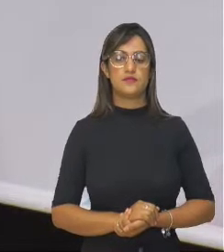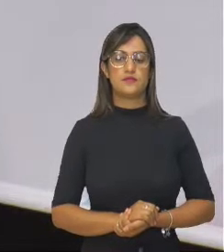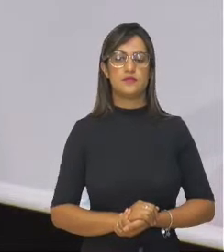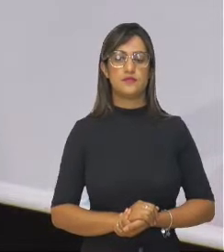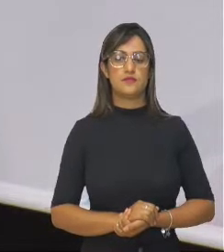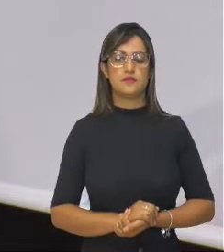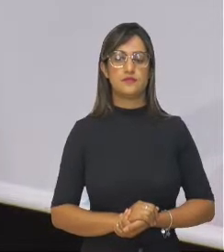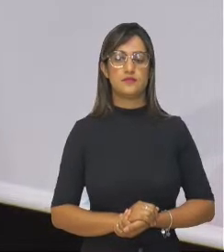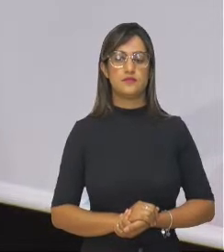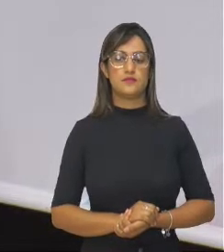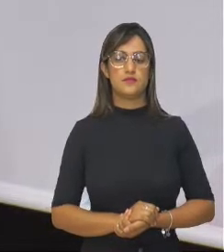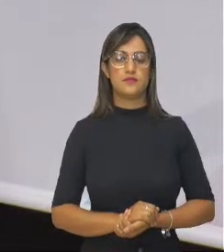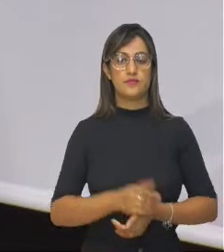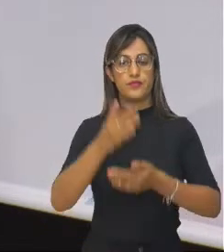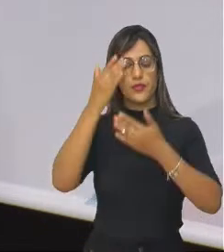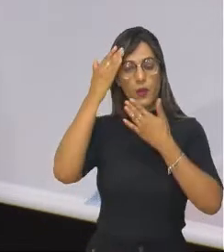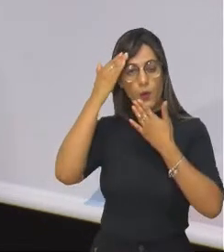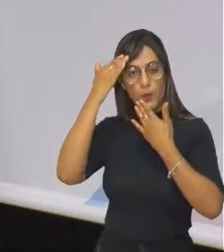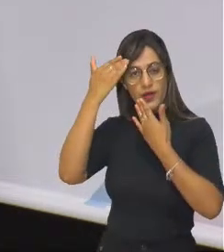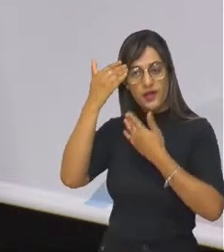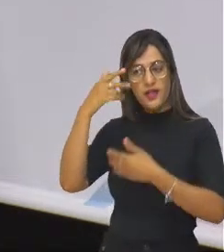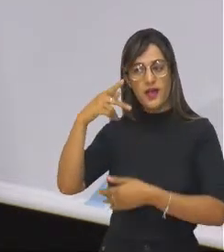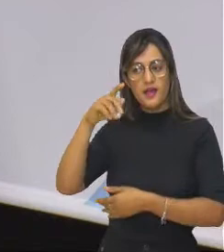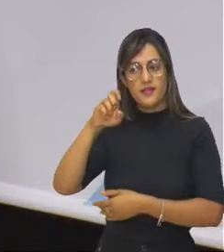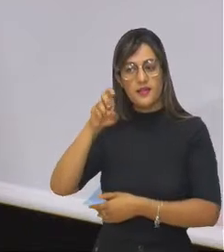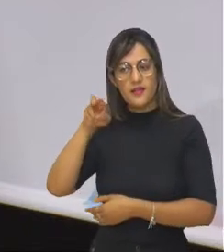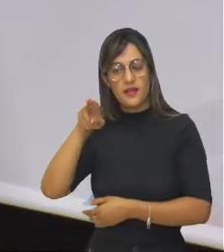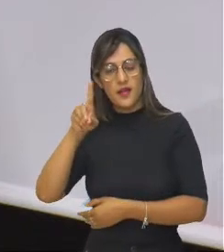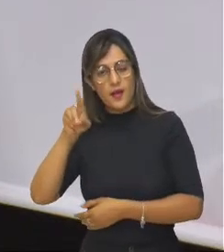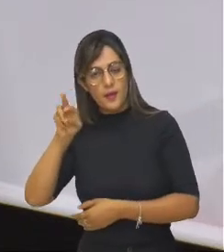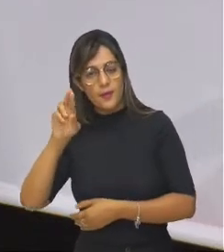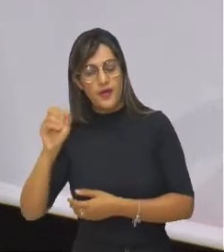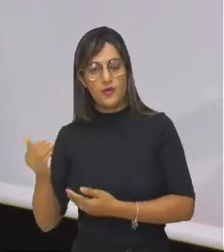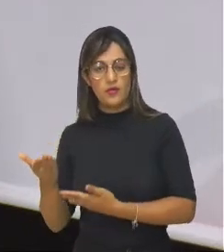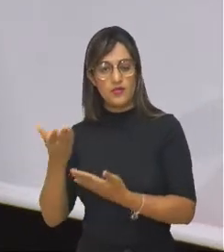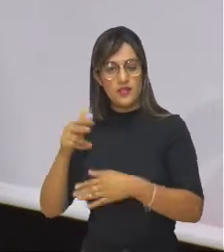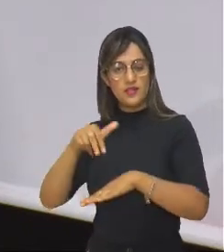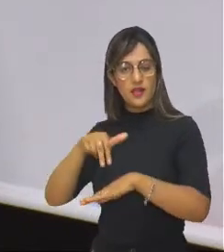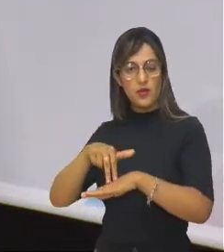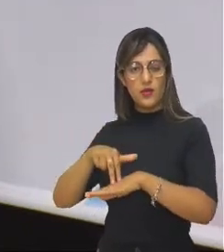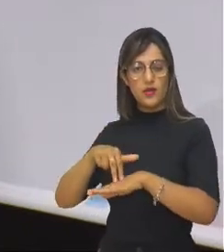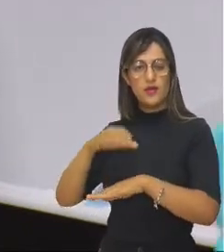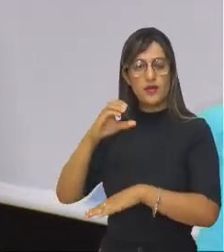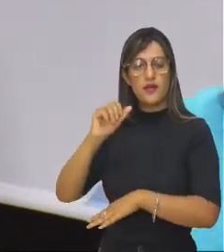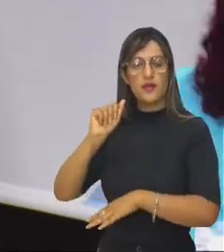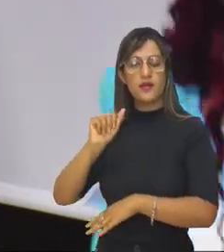Obrigado. Obrigado, Pedro. Com vocês agora, Caru.